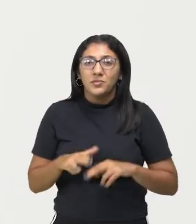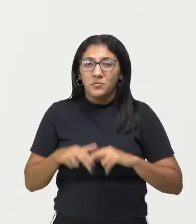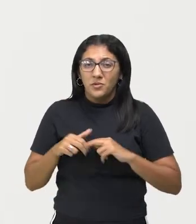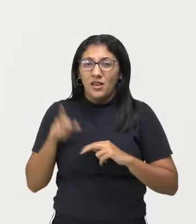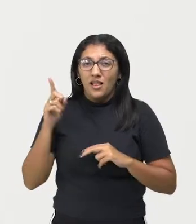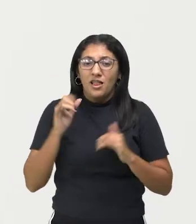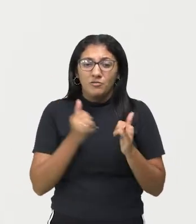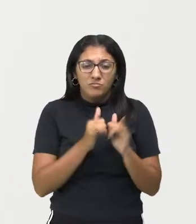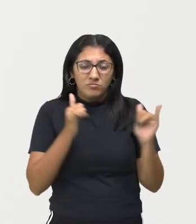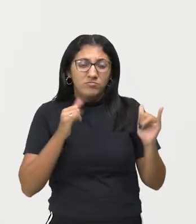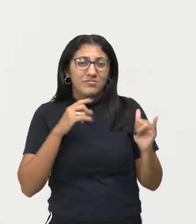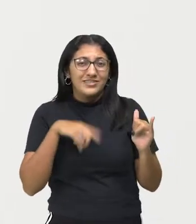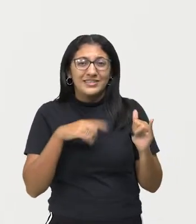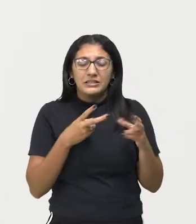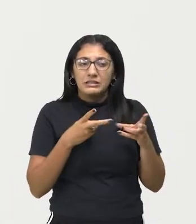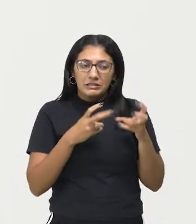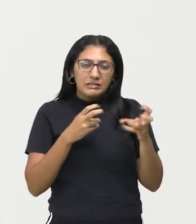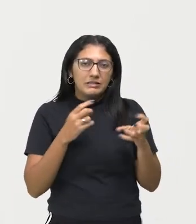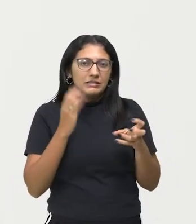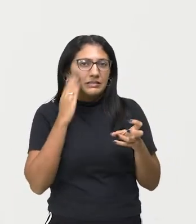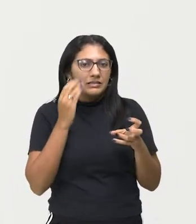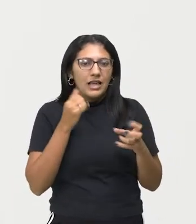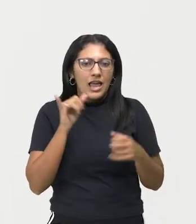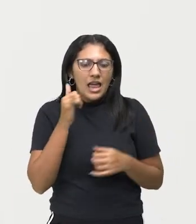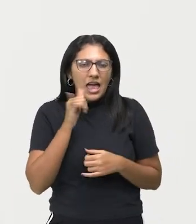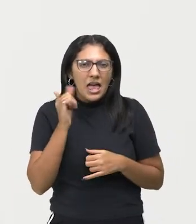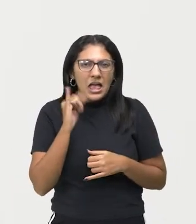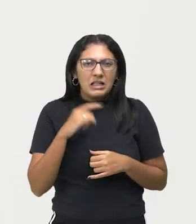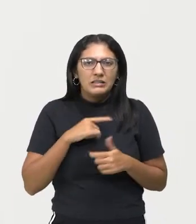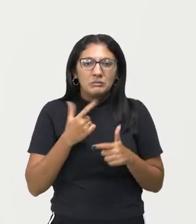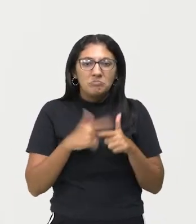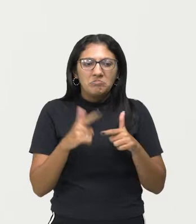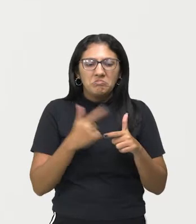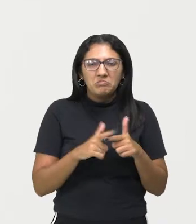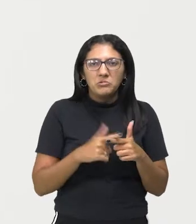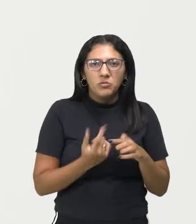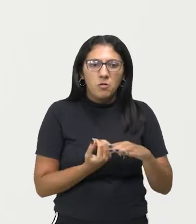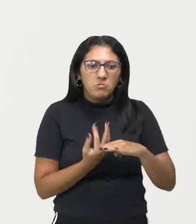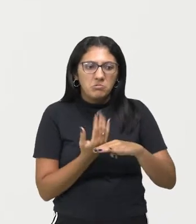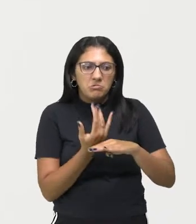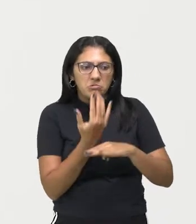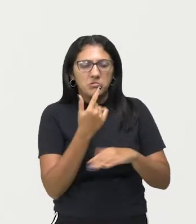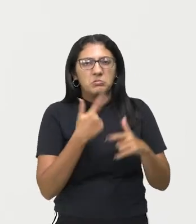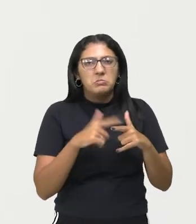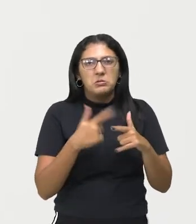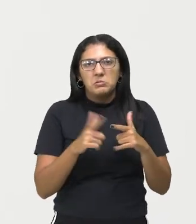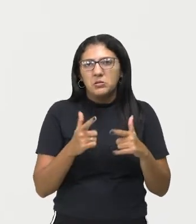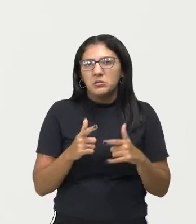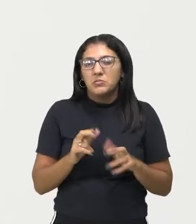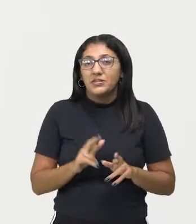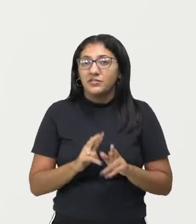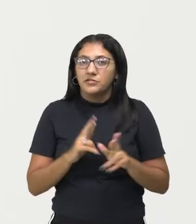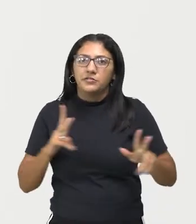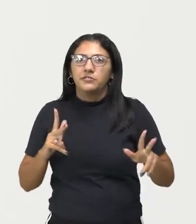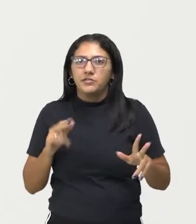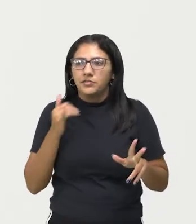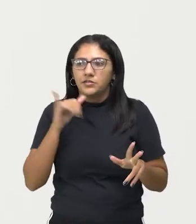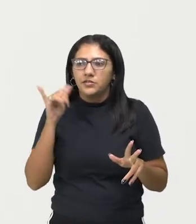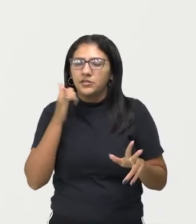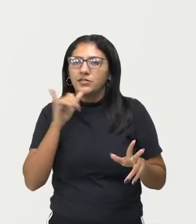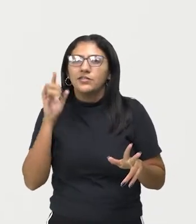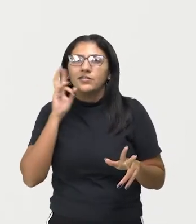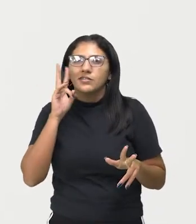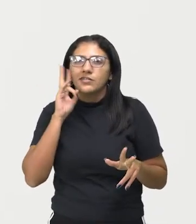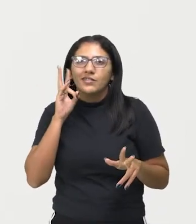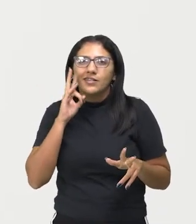é vista como uma energia limpa, já que ela gera mais gases de efeito estufa do que, por exemplo, uma usina termoelétrica, que é aquelas